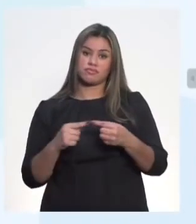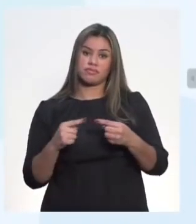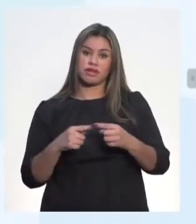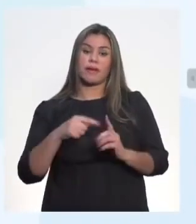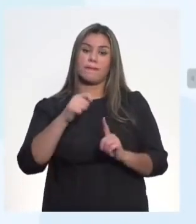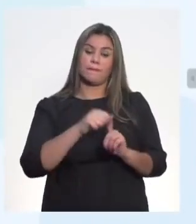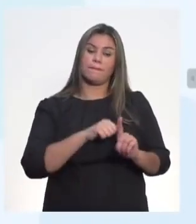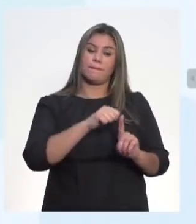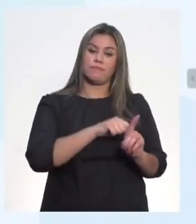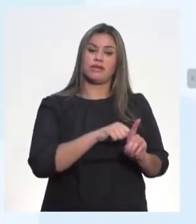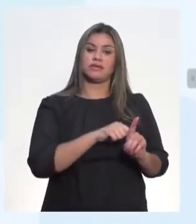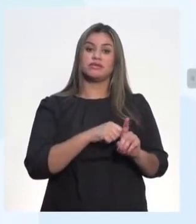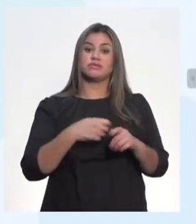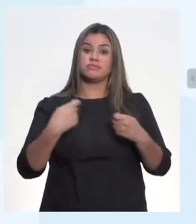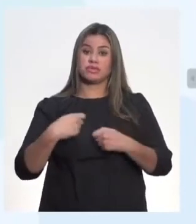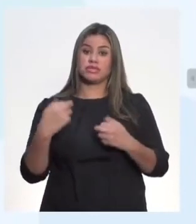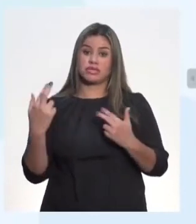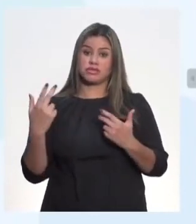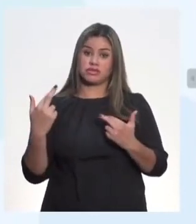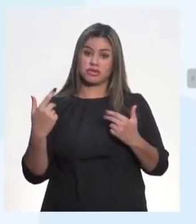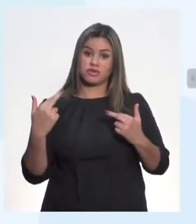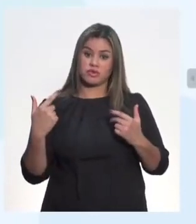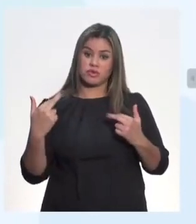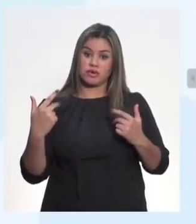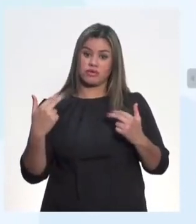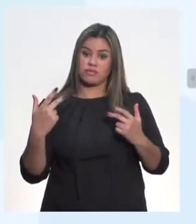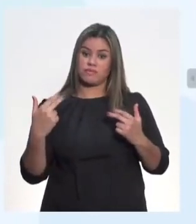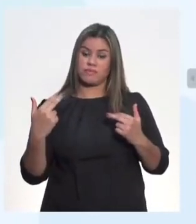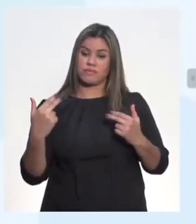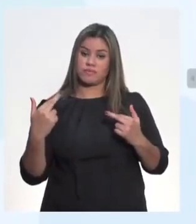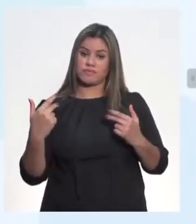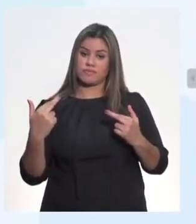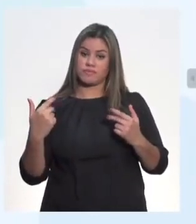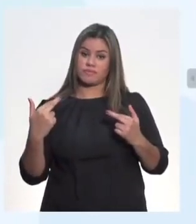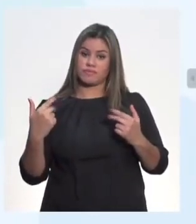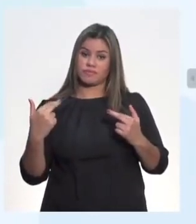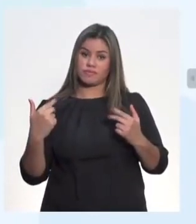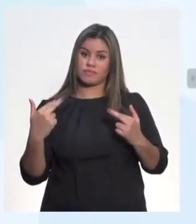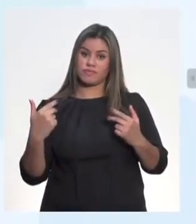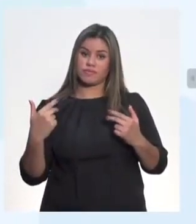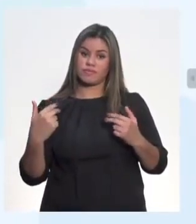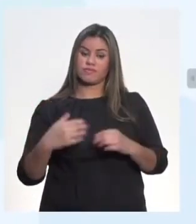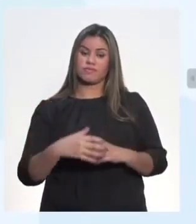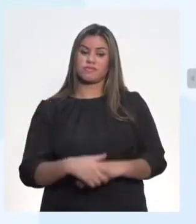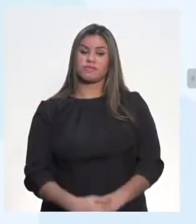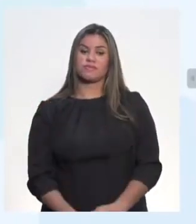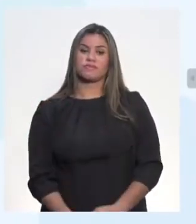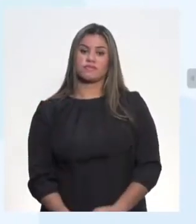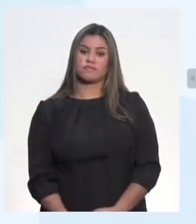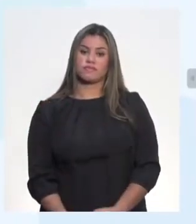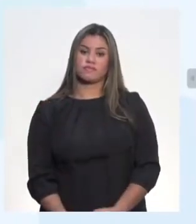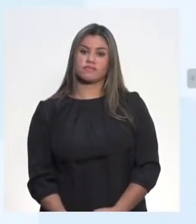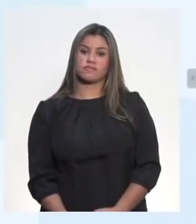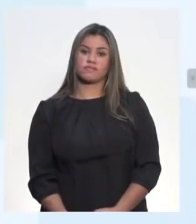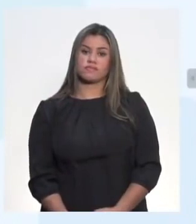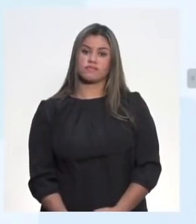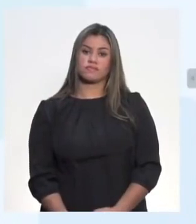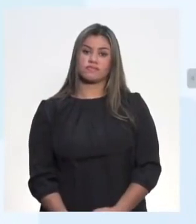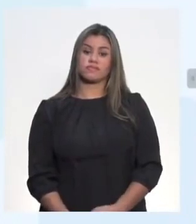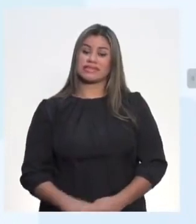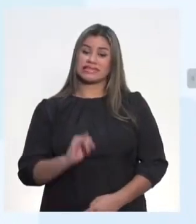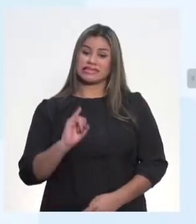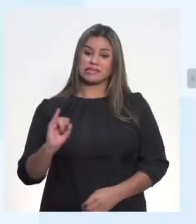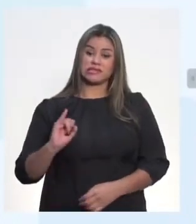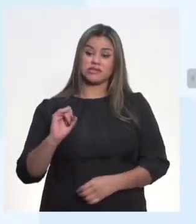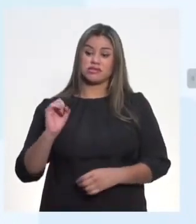importância desses dois valores estarem, né, na mesma relação de tempo. Se